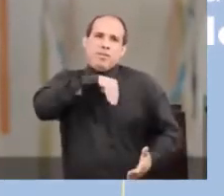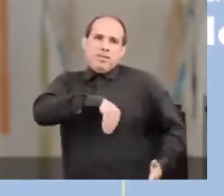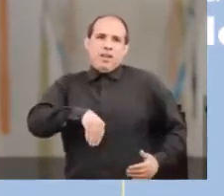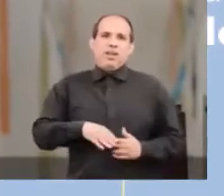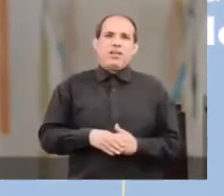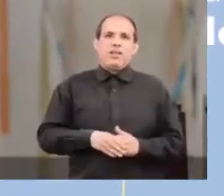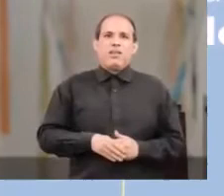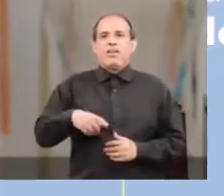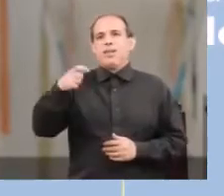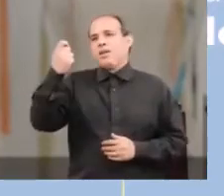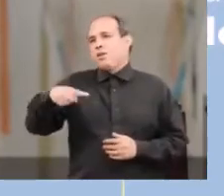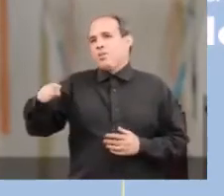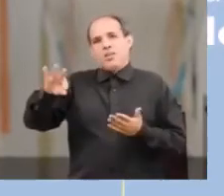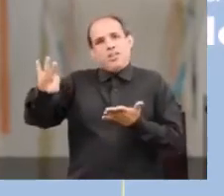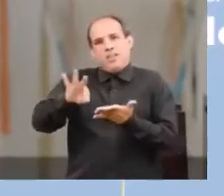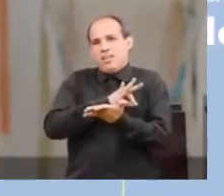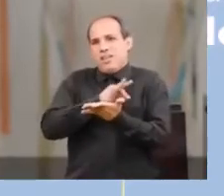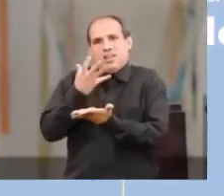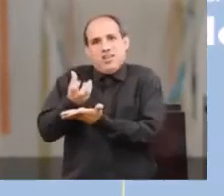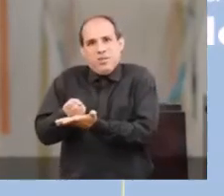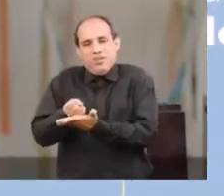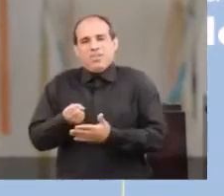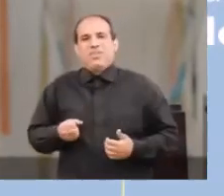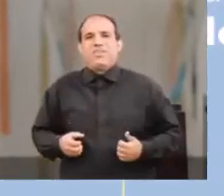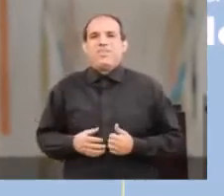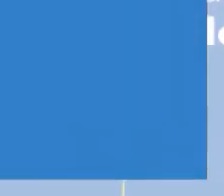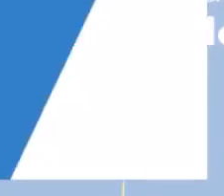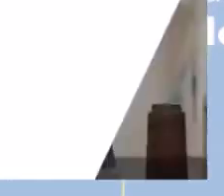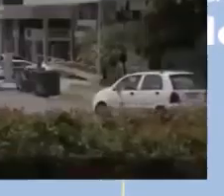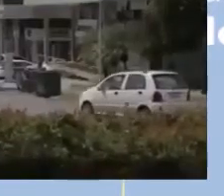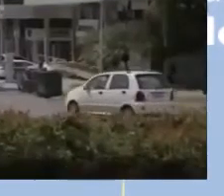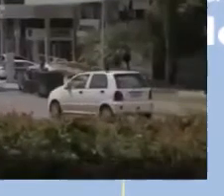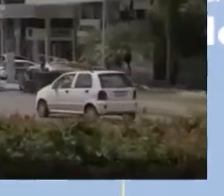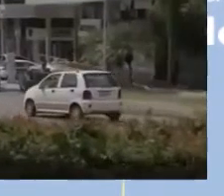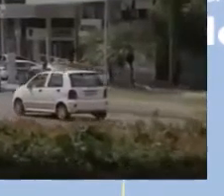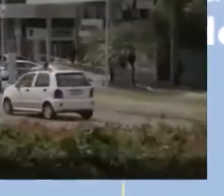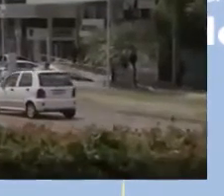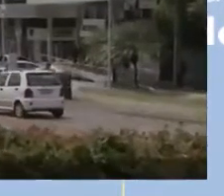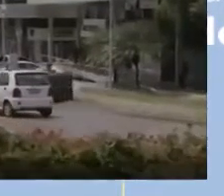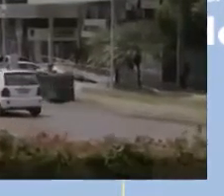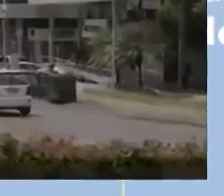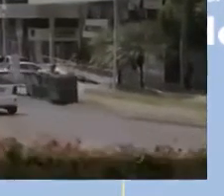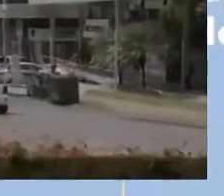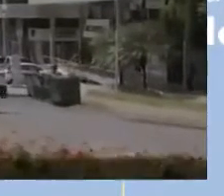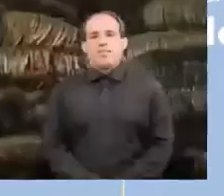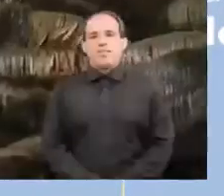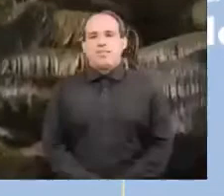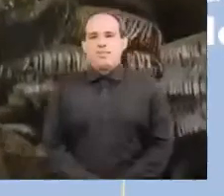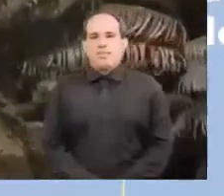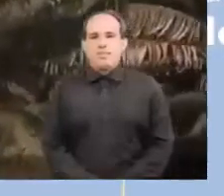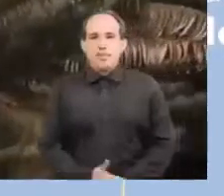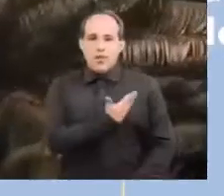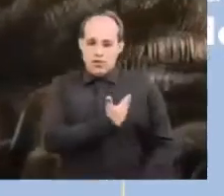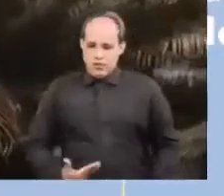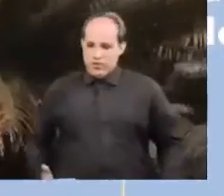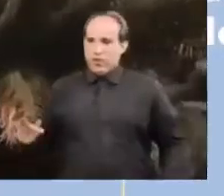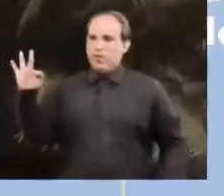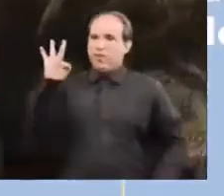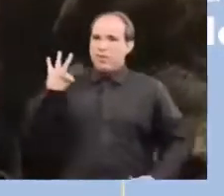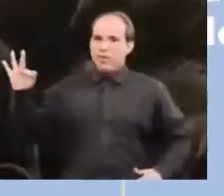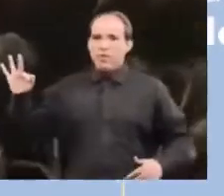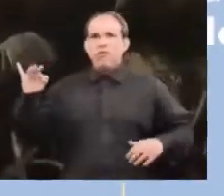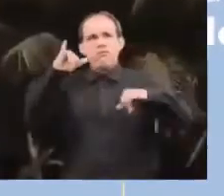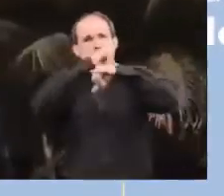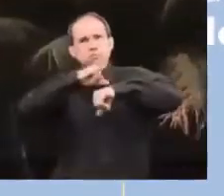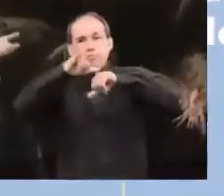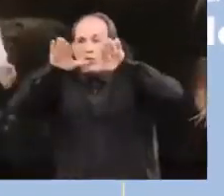pagamento, sem precisar se inscrever pelo aplicativo. O governo federal destaca